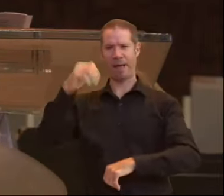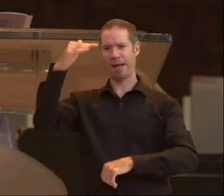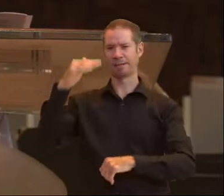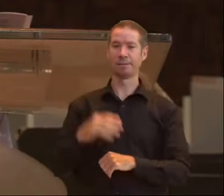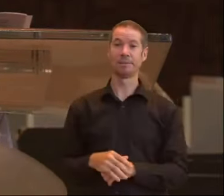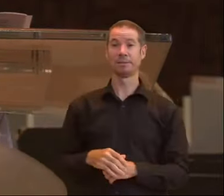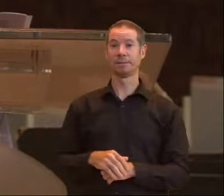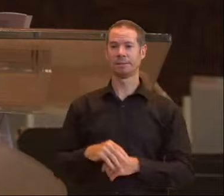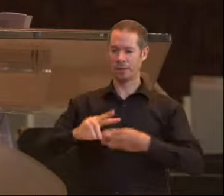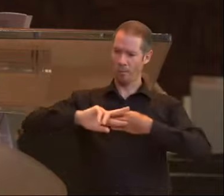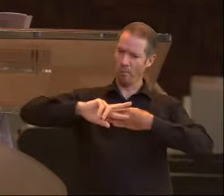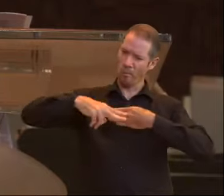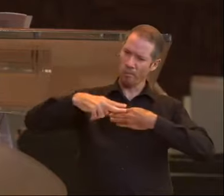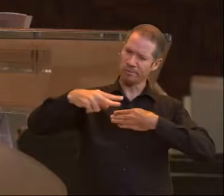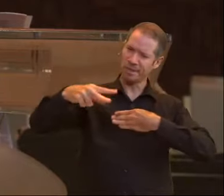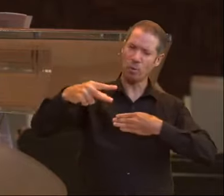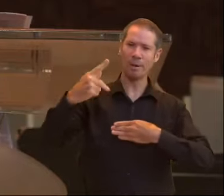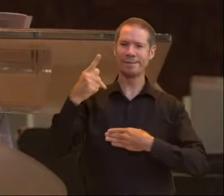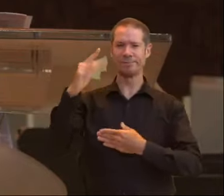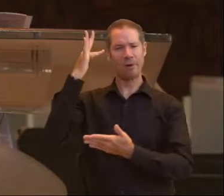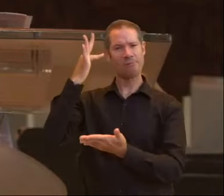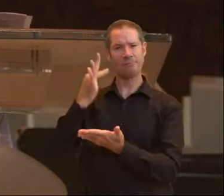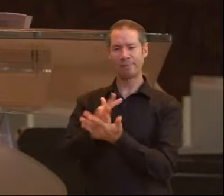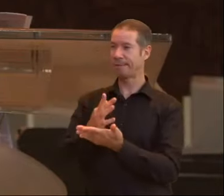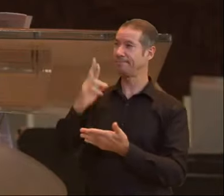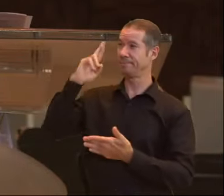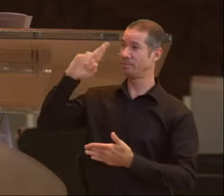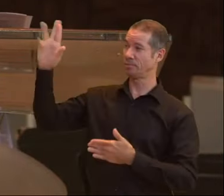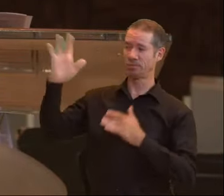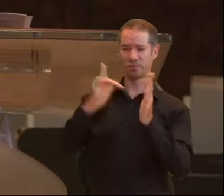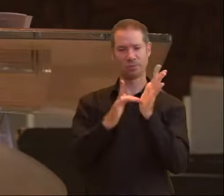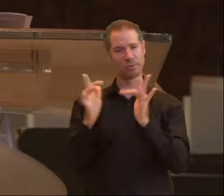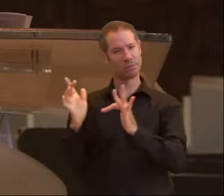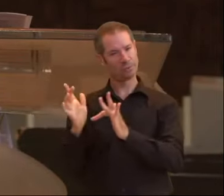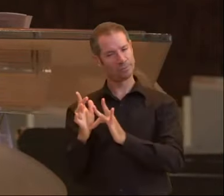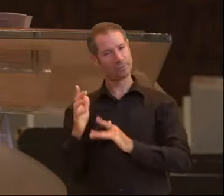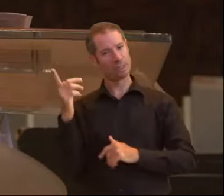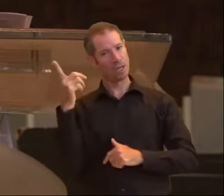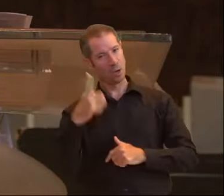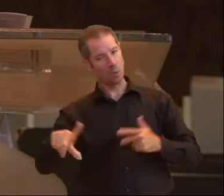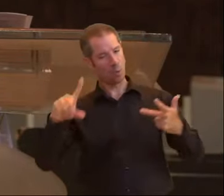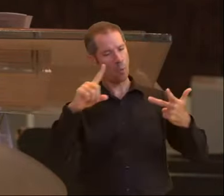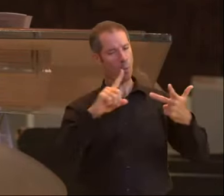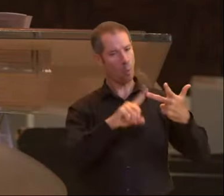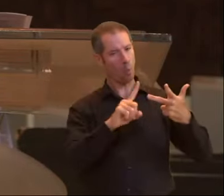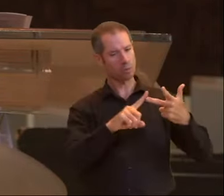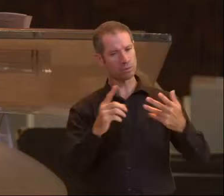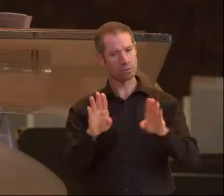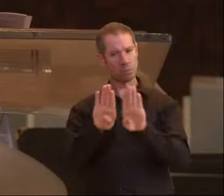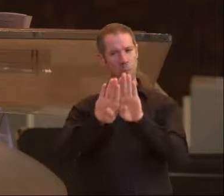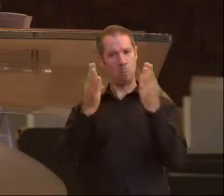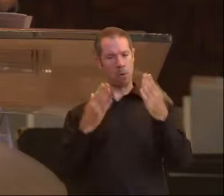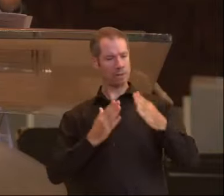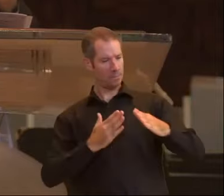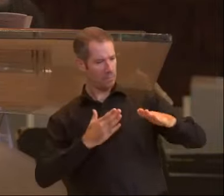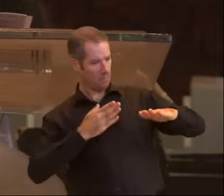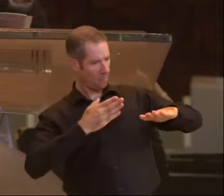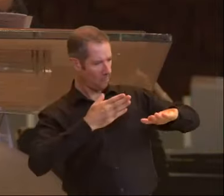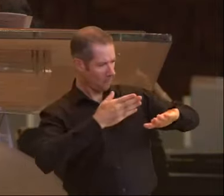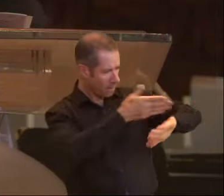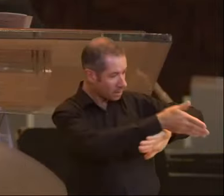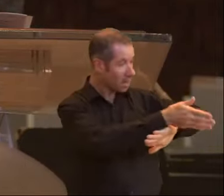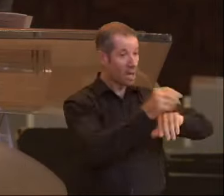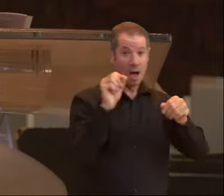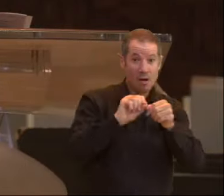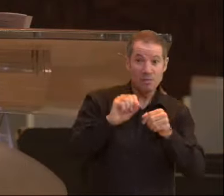Isso são consequências da sua fé no Senhor Jesus. Outros entram pelas portas das boas obras. Se eu fizer